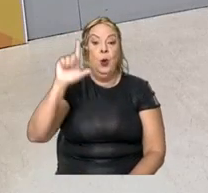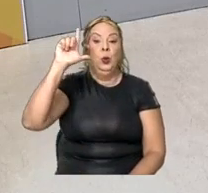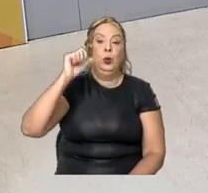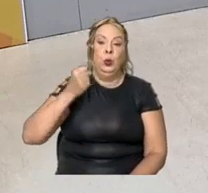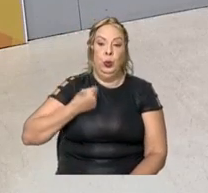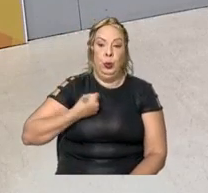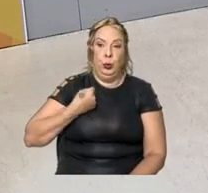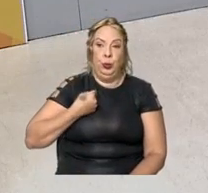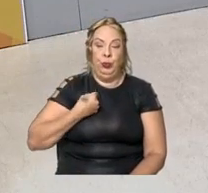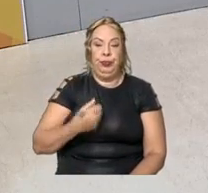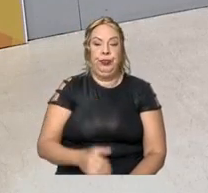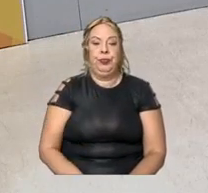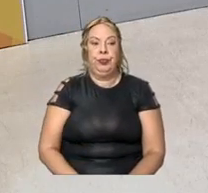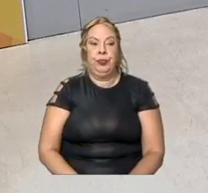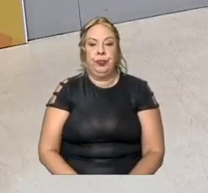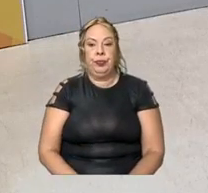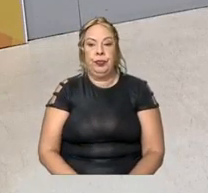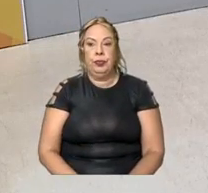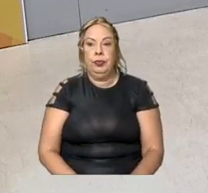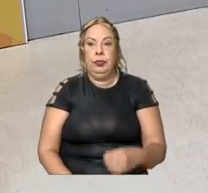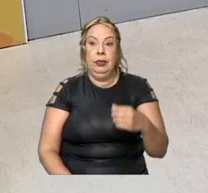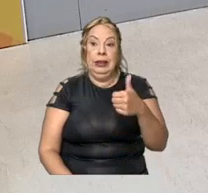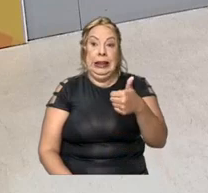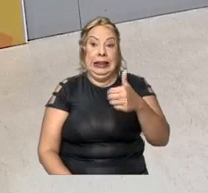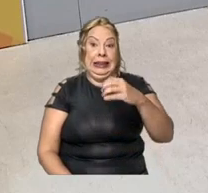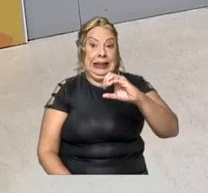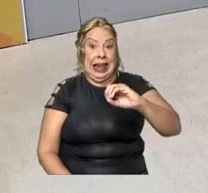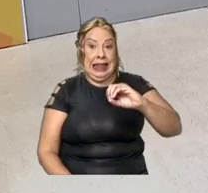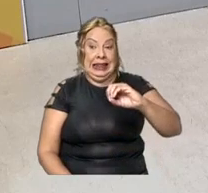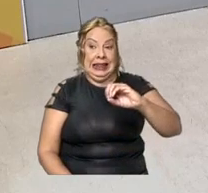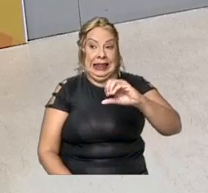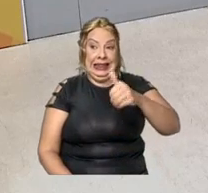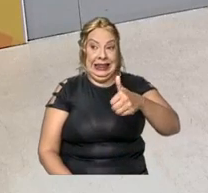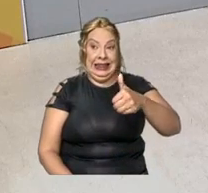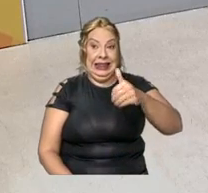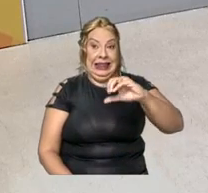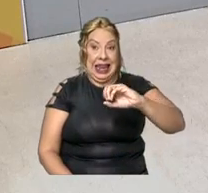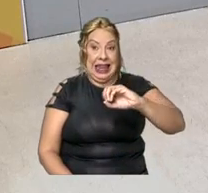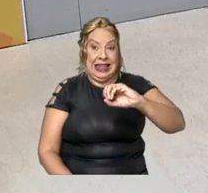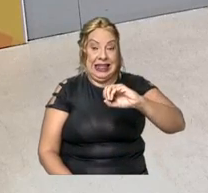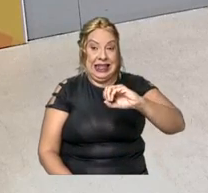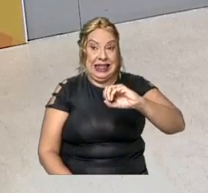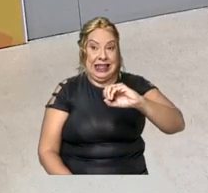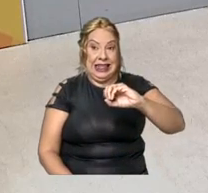essa? Essa é a bolinha, será? Número 10, decide, número 10.